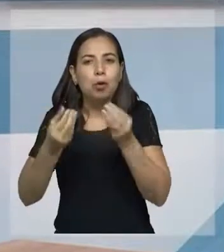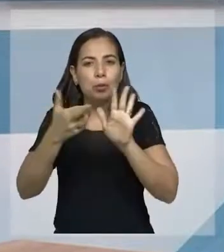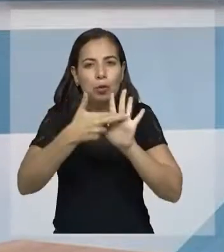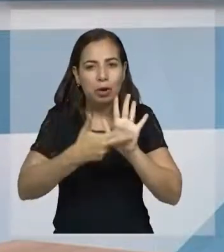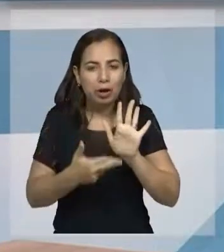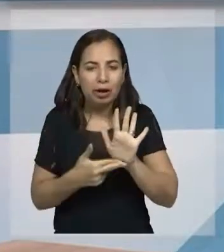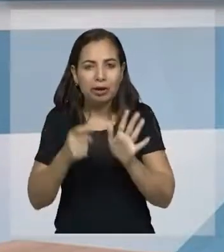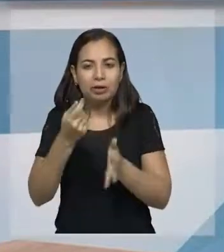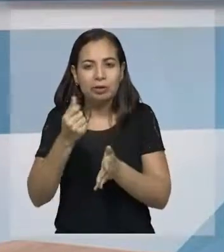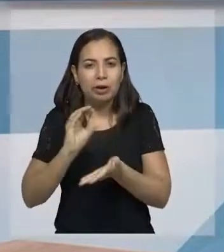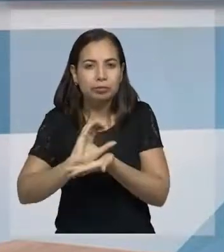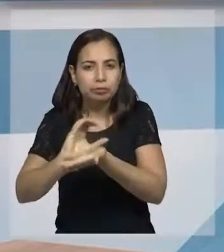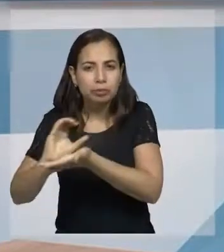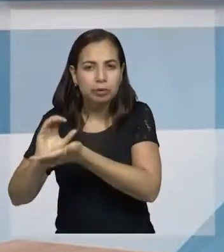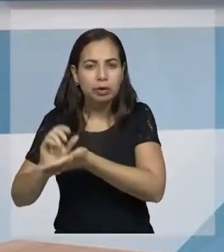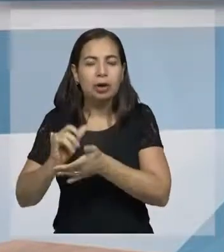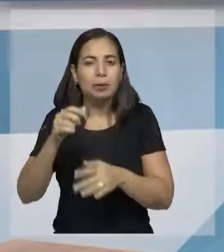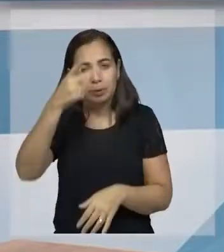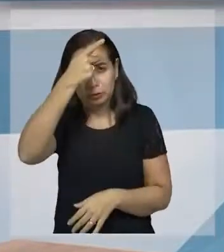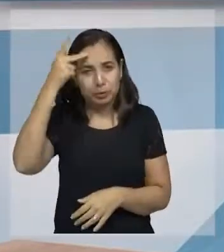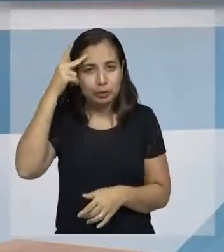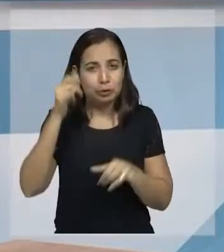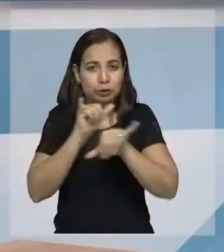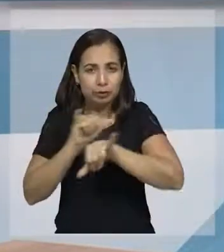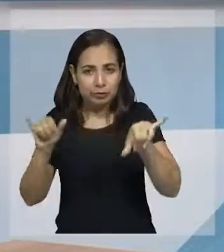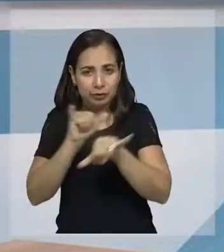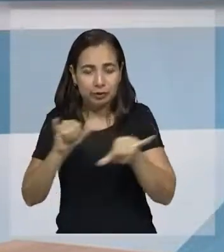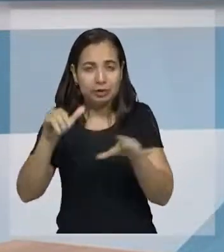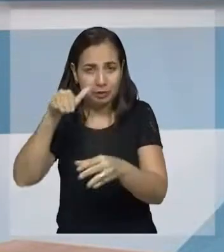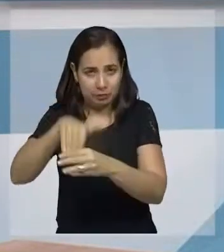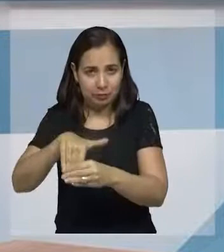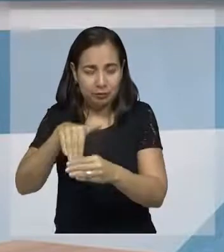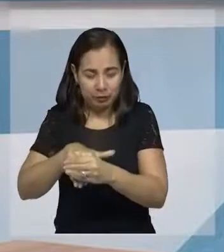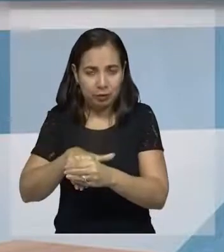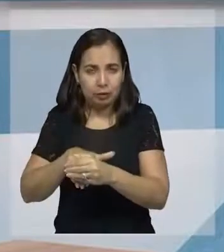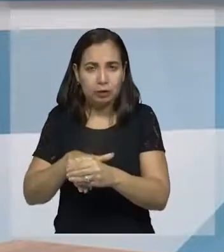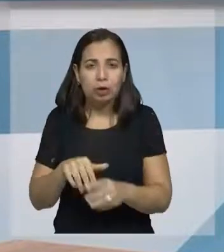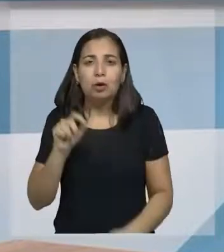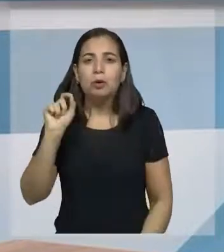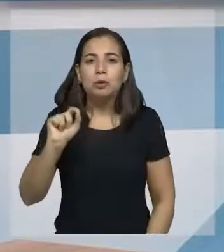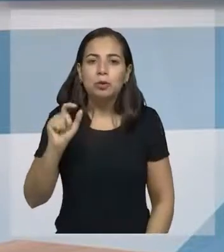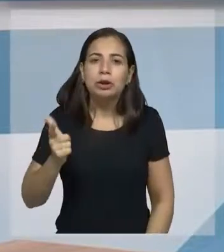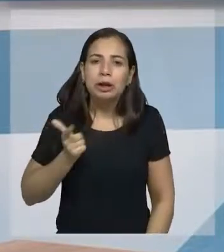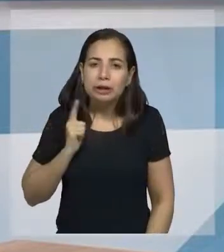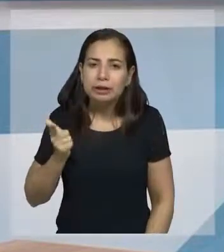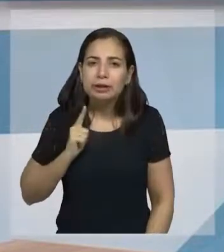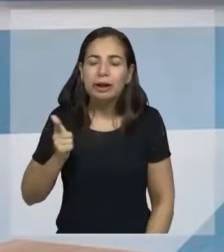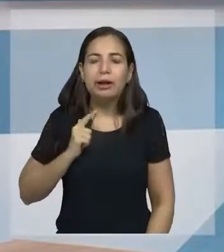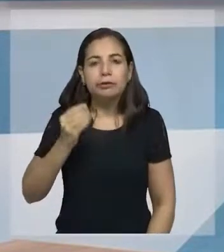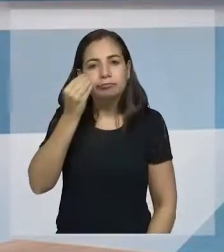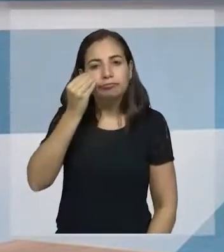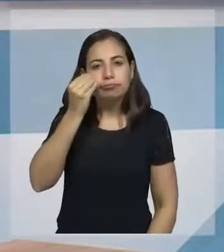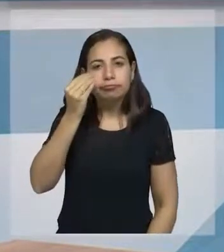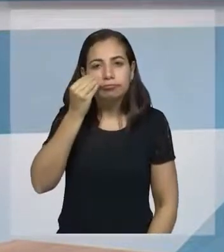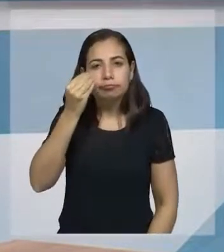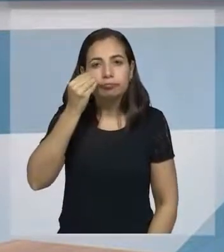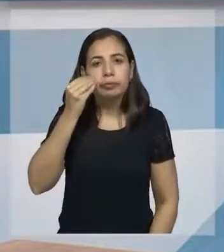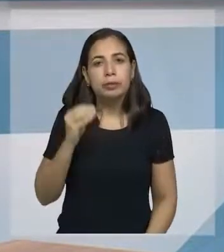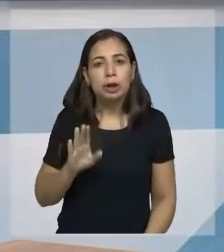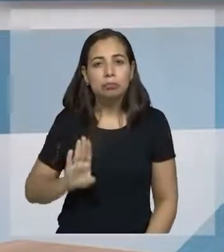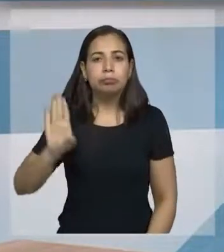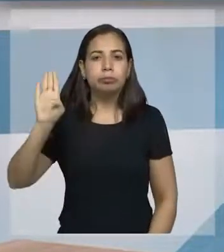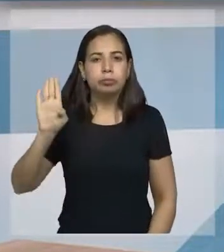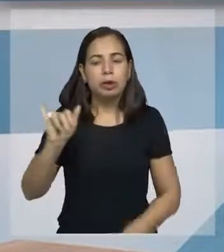no poder nesse instante, uma vez se colocados para buscar as reeleições de seus mandatos, a renovação de seus mandatos, a tendência é